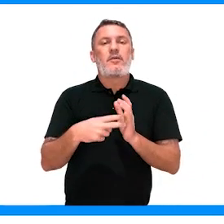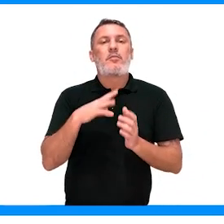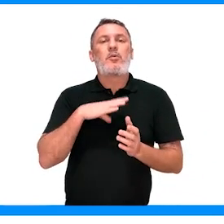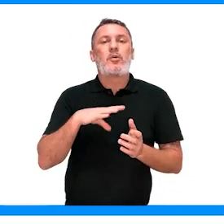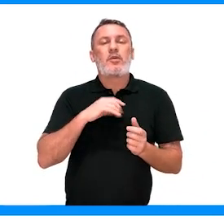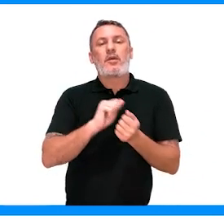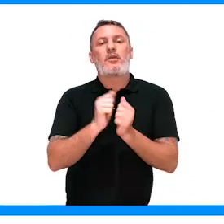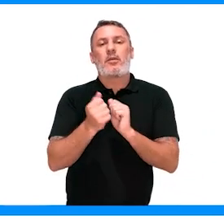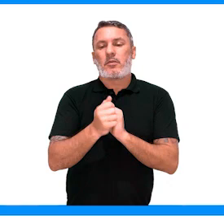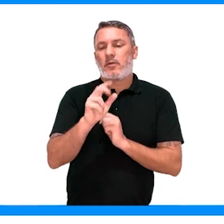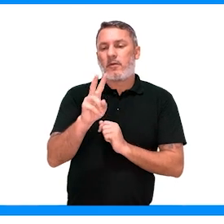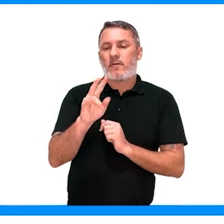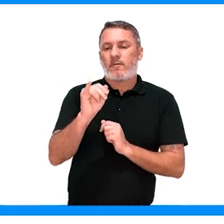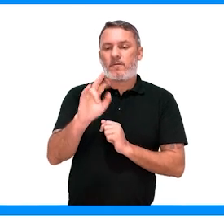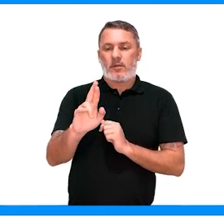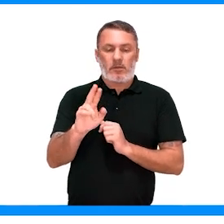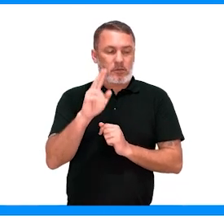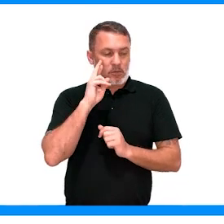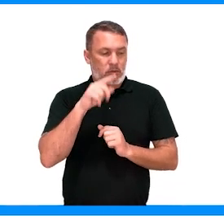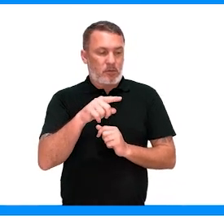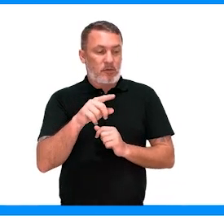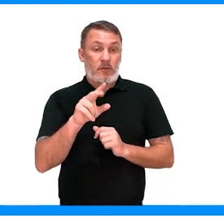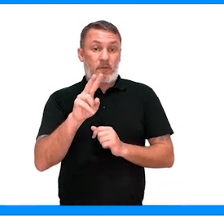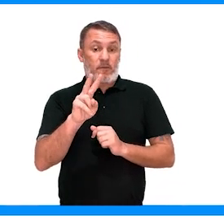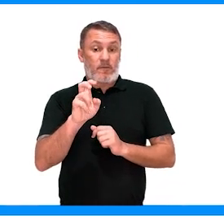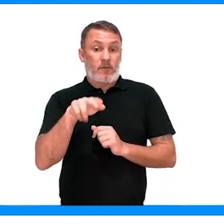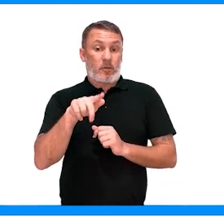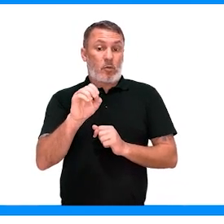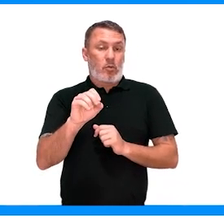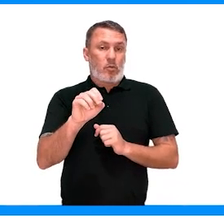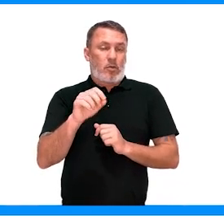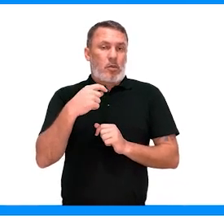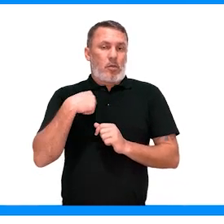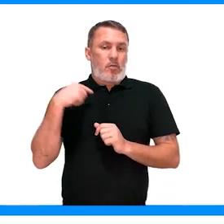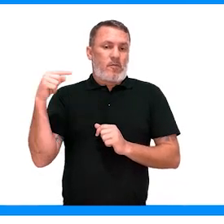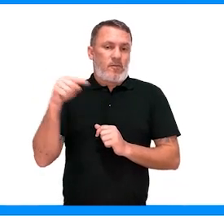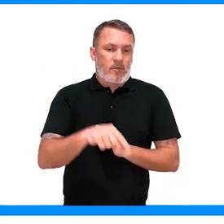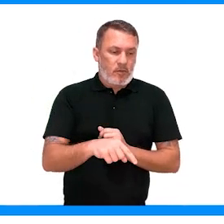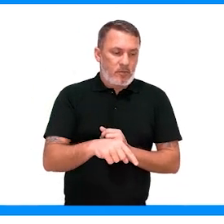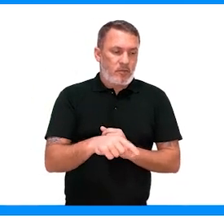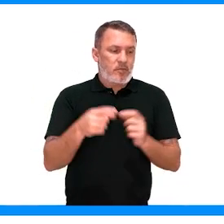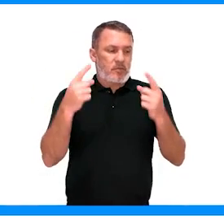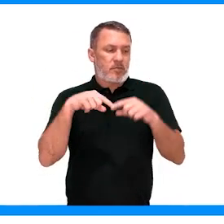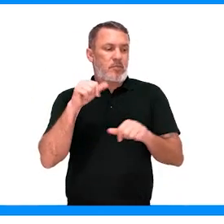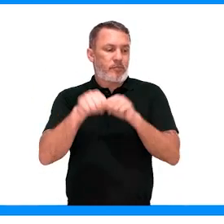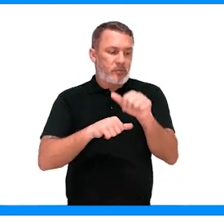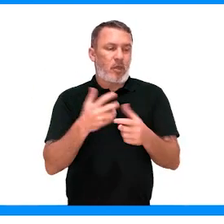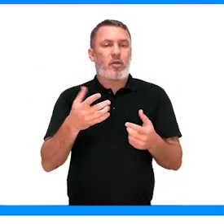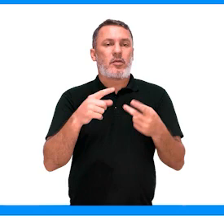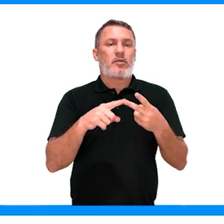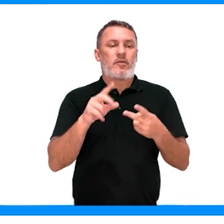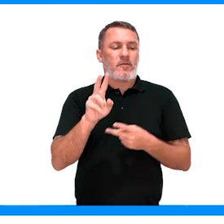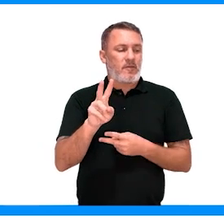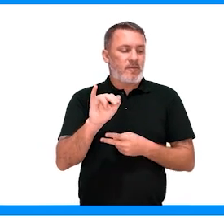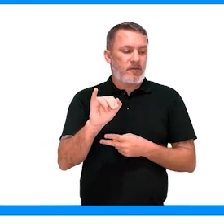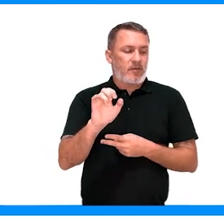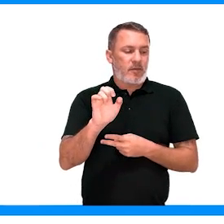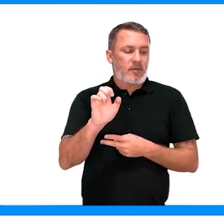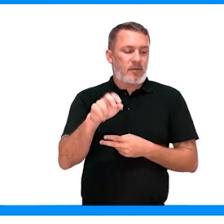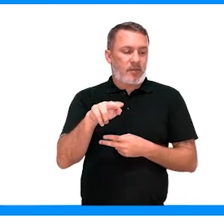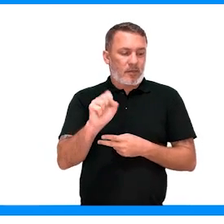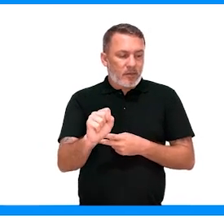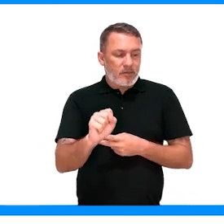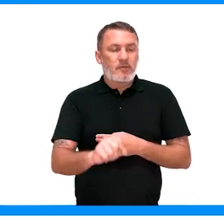né? Eu vengo, entra um Gzinho na primeira pessoa, depois vai sofrer irregularidade. E